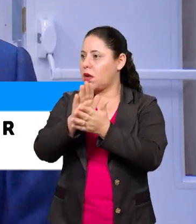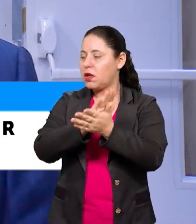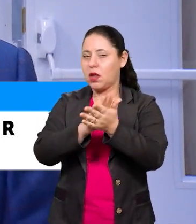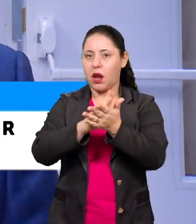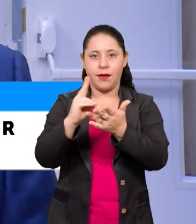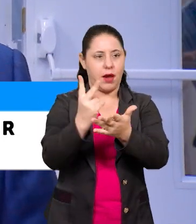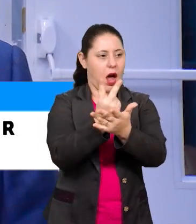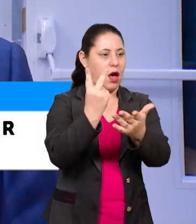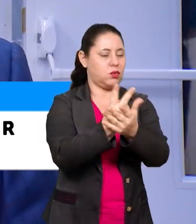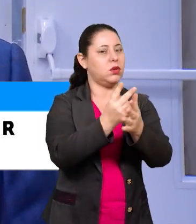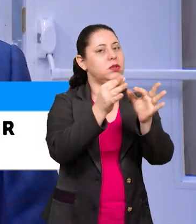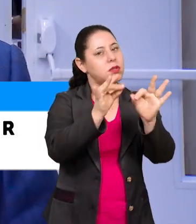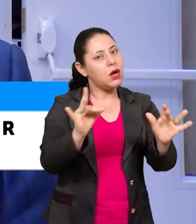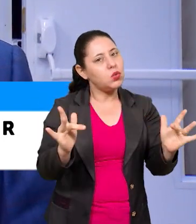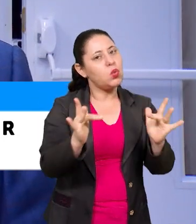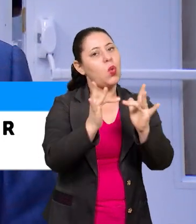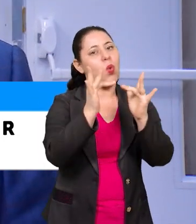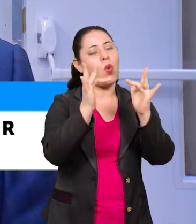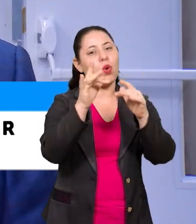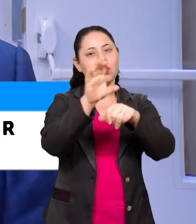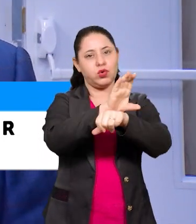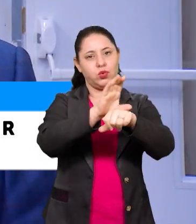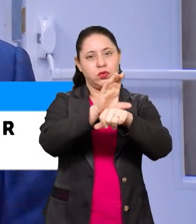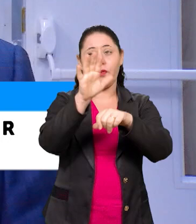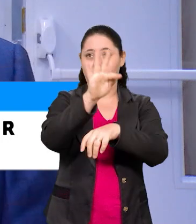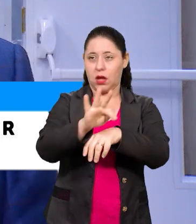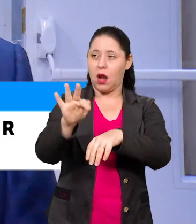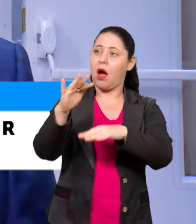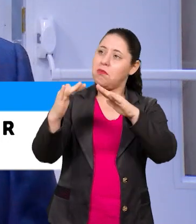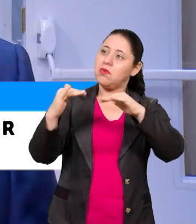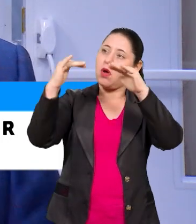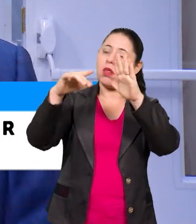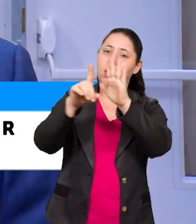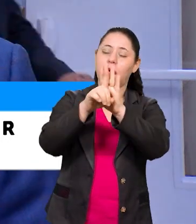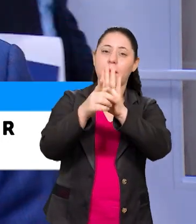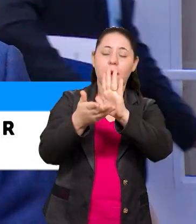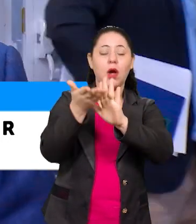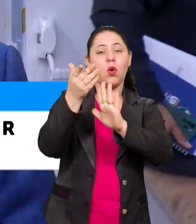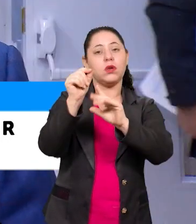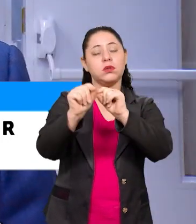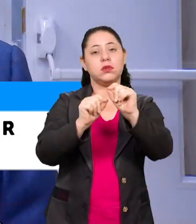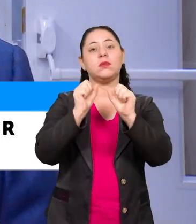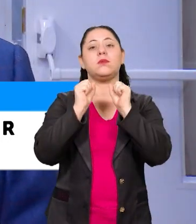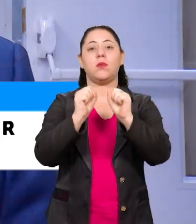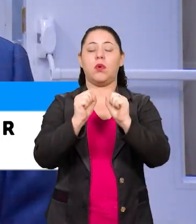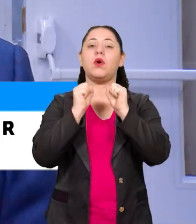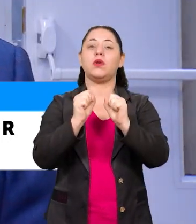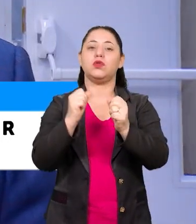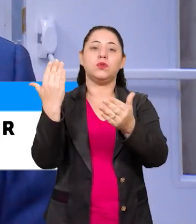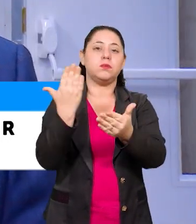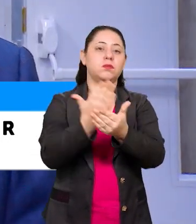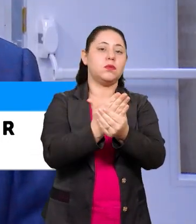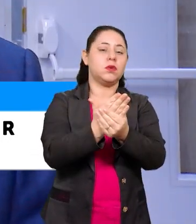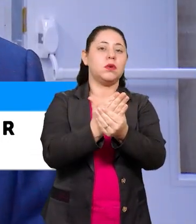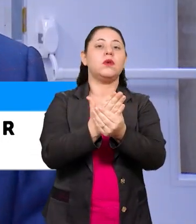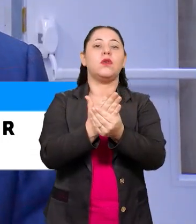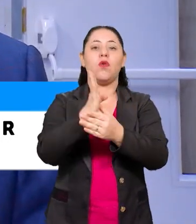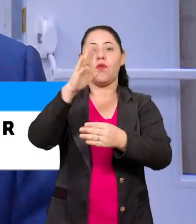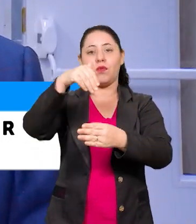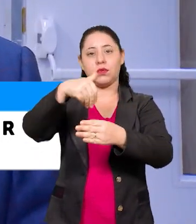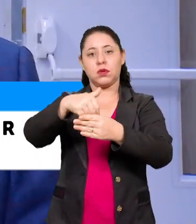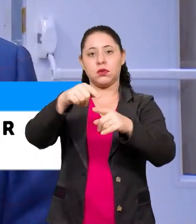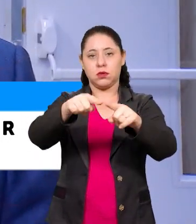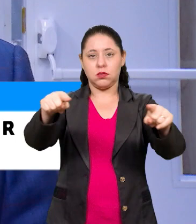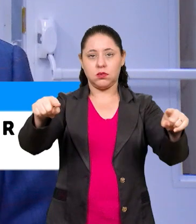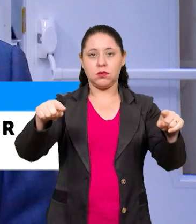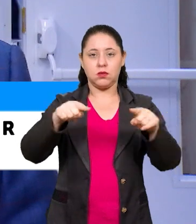da inexistência de vício de inconstitucionalidade, então esse projeto ele pode ter a sua tramitação regular e